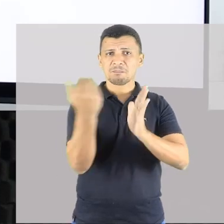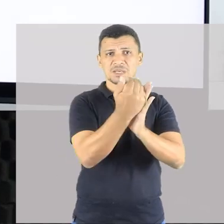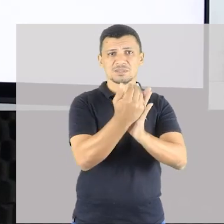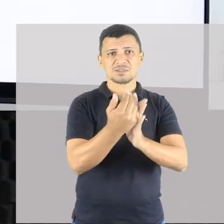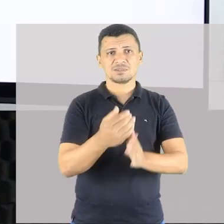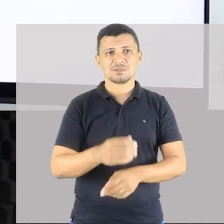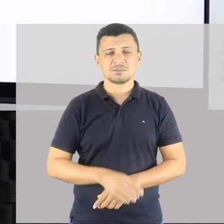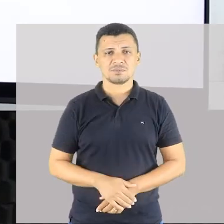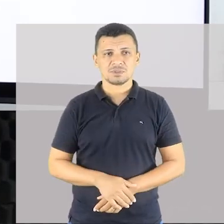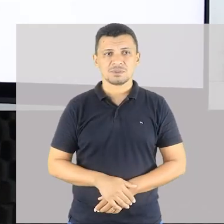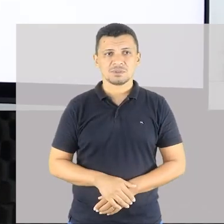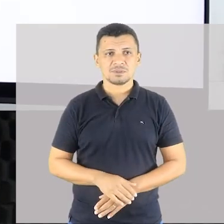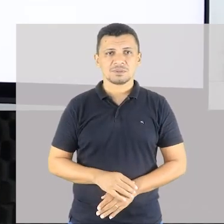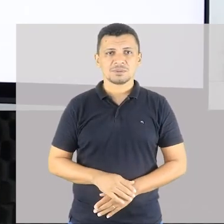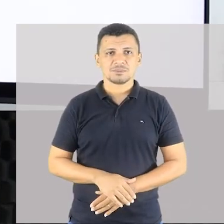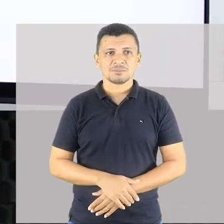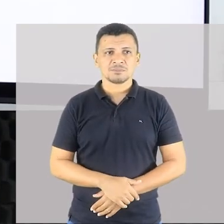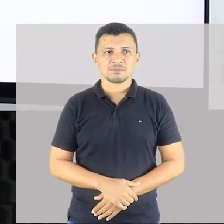Tá aqui minha mão.